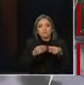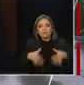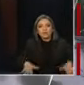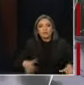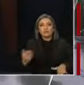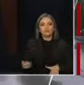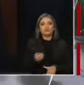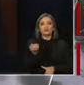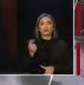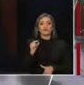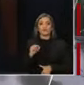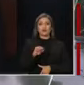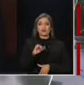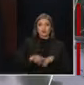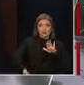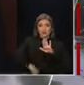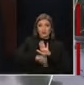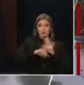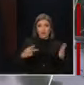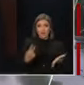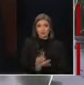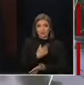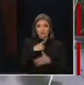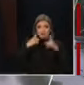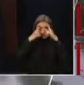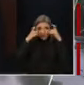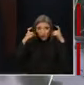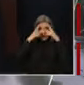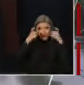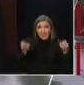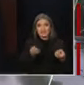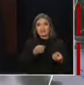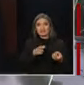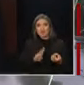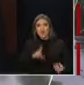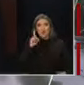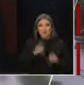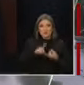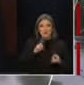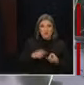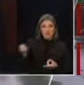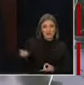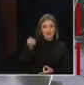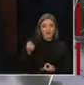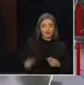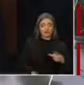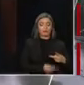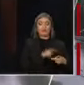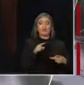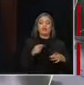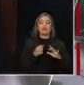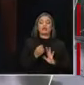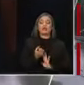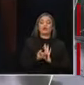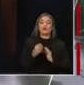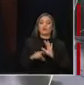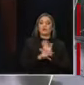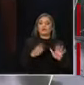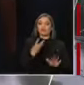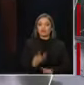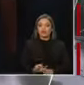único. Se o crime é cometido com violência à pessoa, grave ameaça. 3. contra o patrimônio da União. 4,